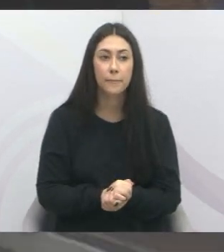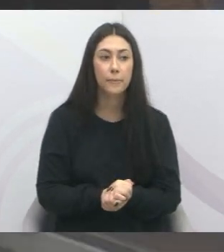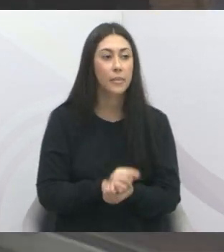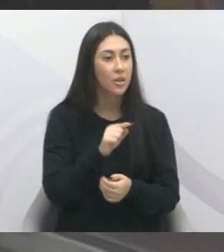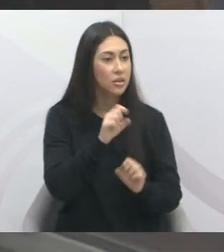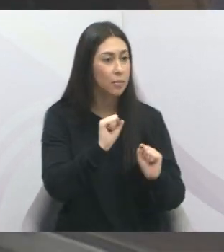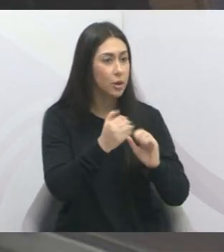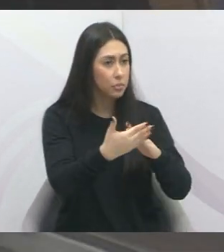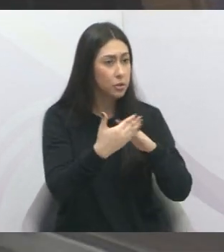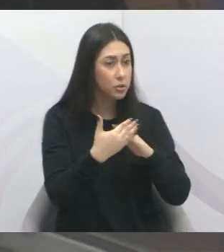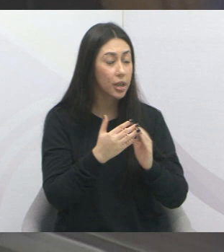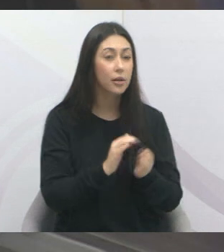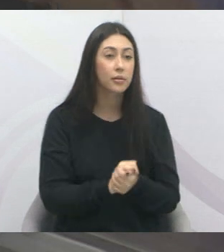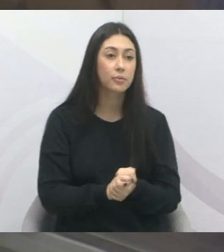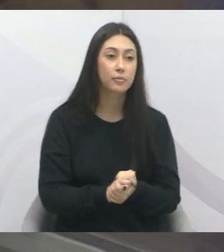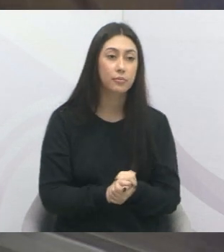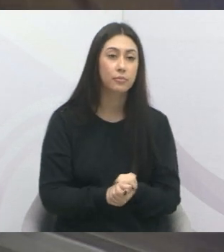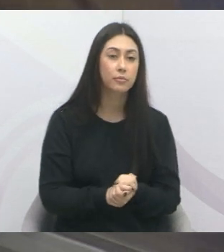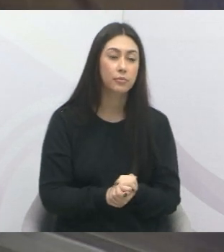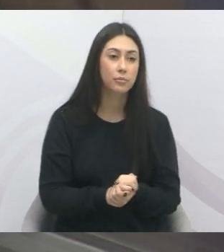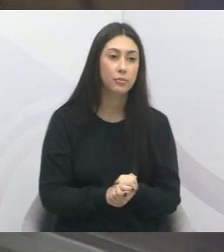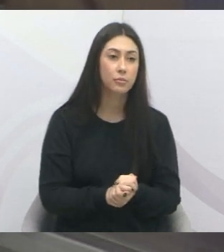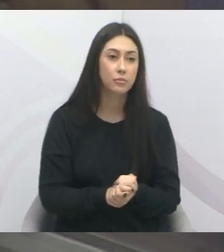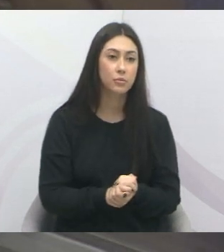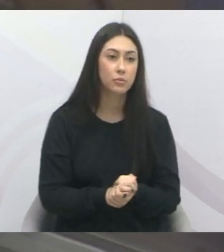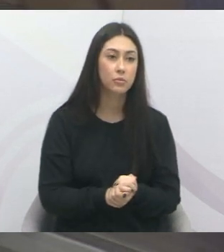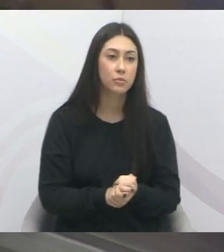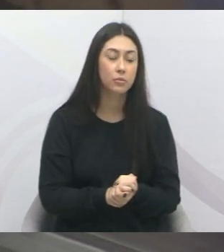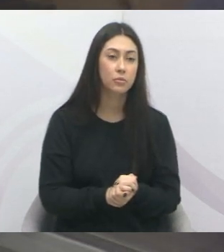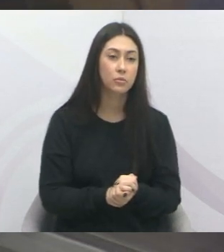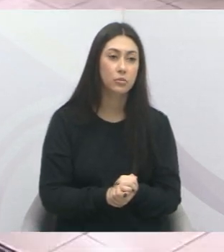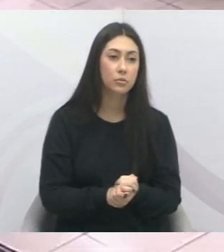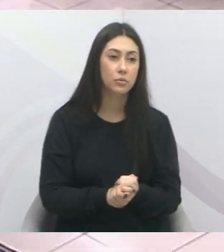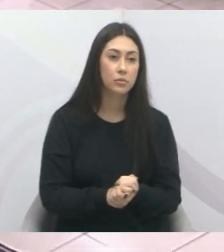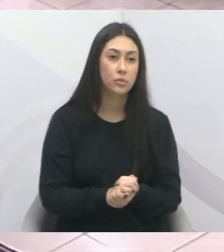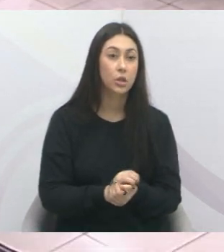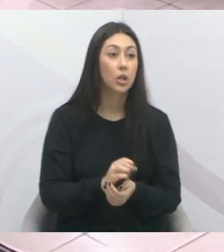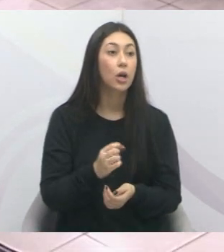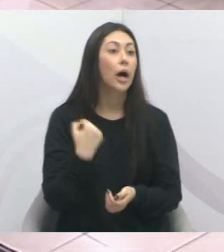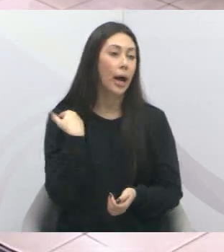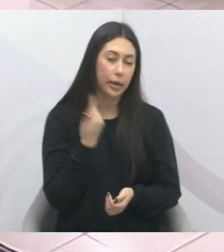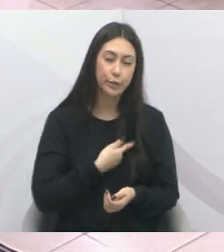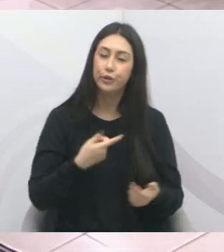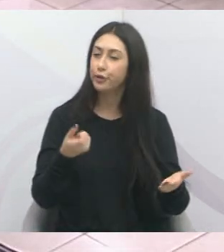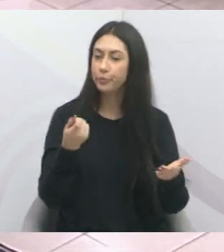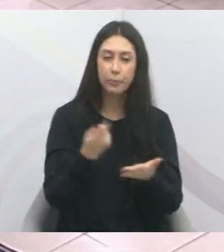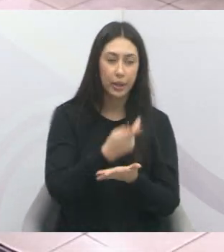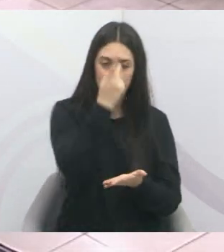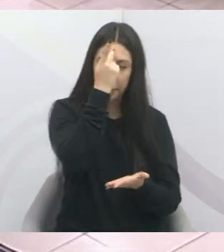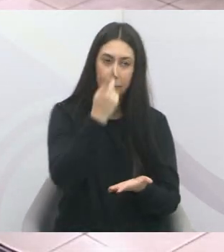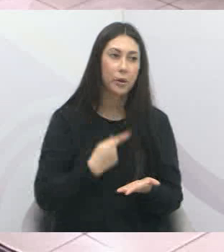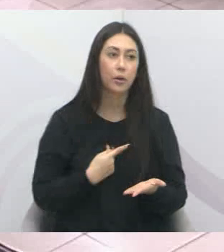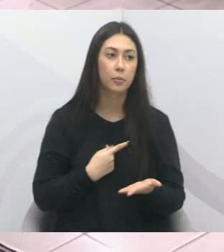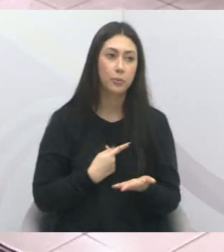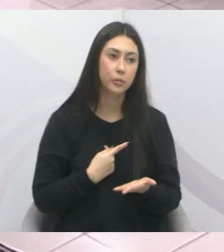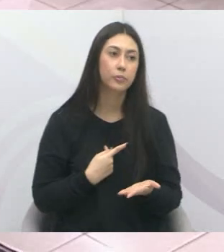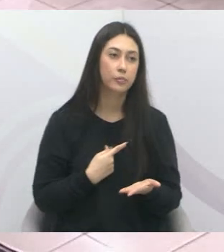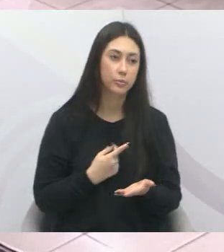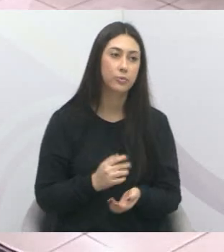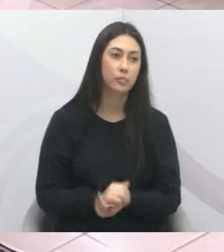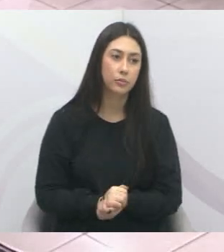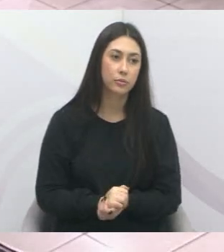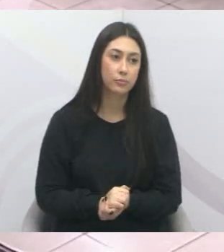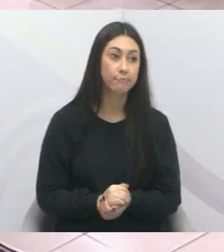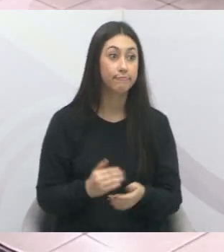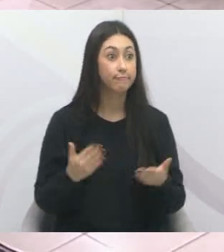me ajudar com essa? Recurso próprio, né? Só o que vem do programa Mais Médicos, que vem do governo federal. Esse Então,